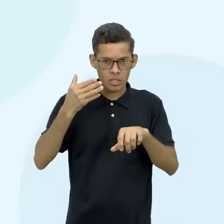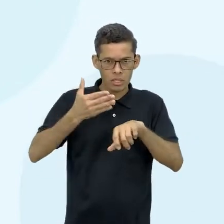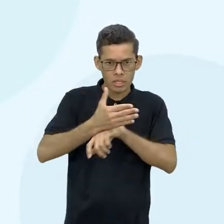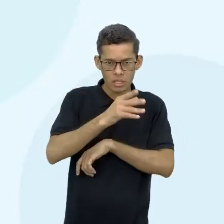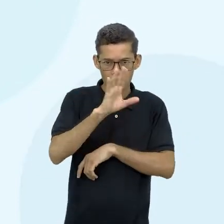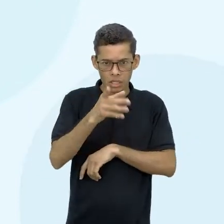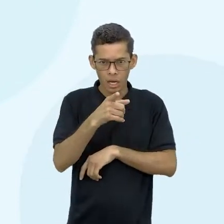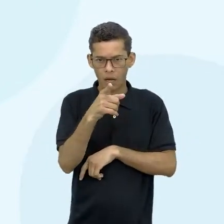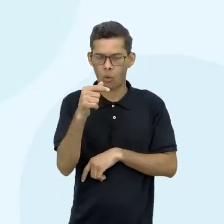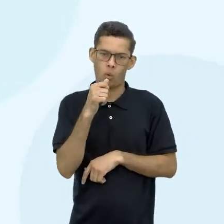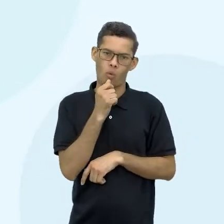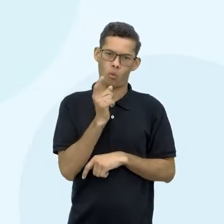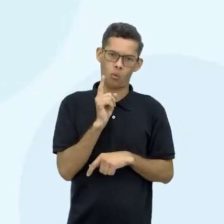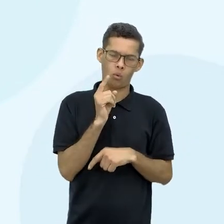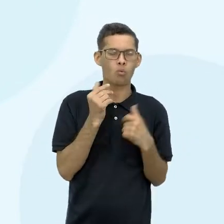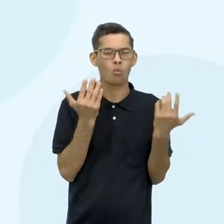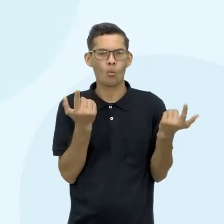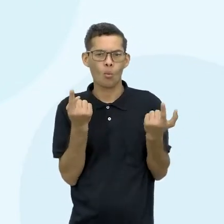tipo de